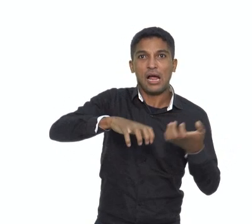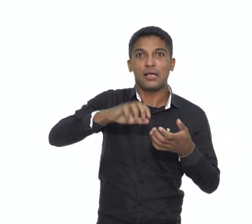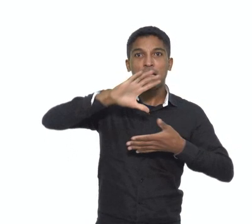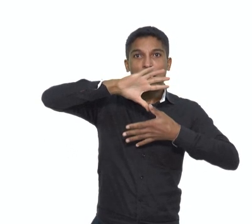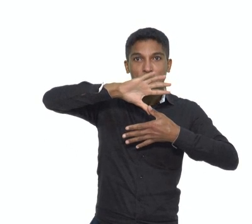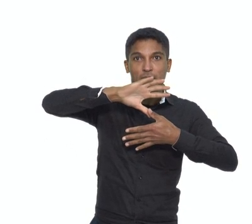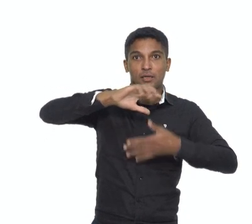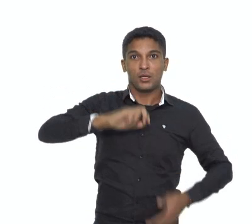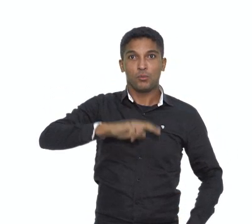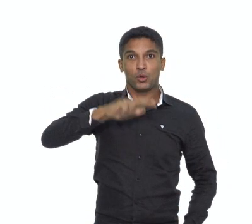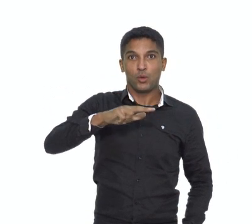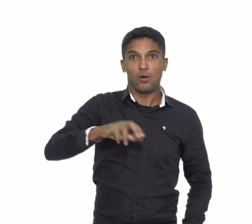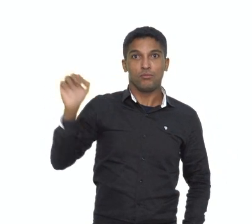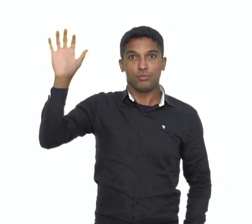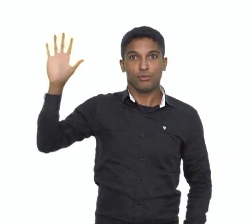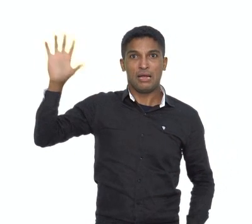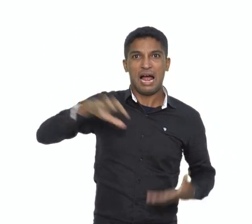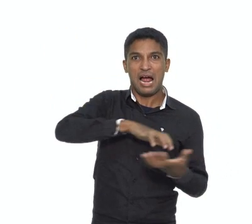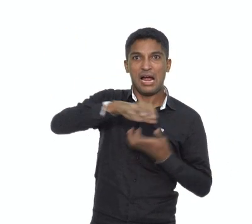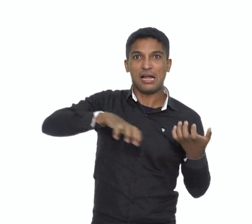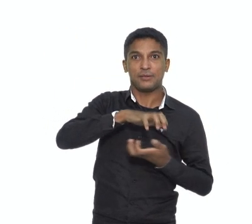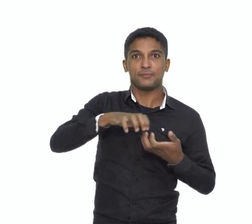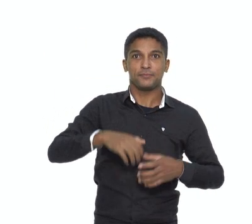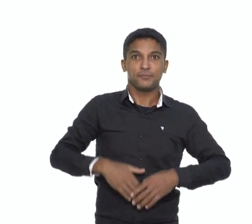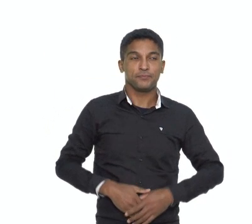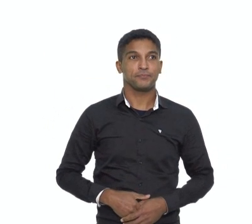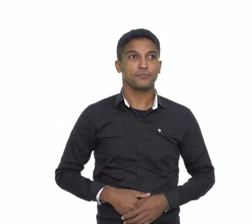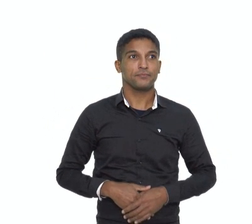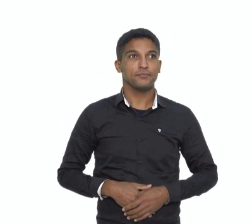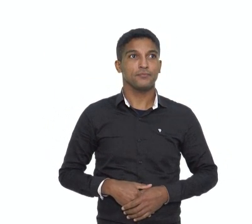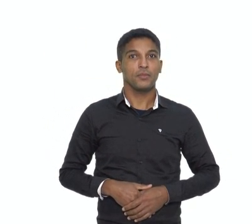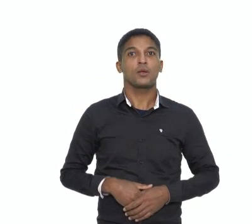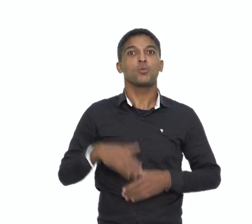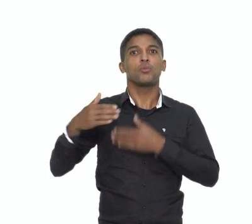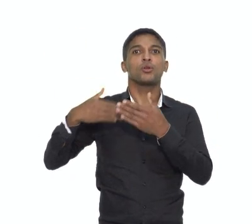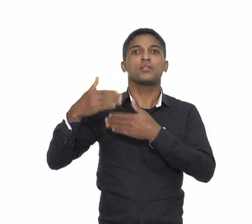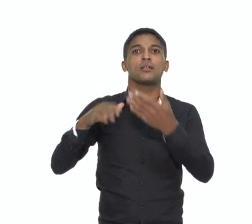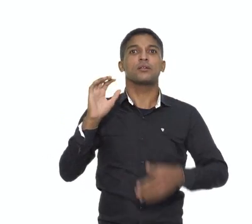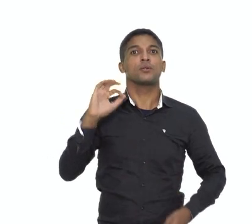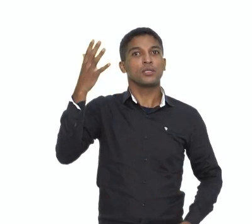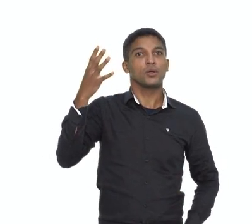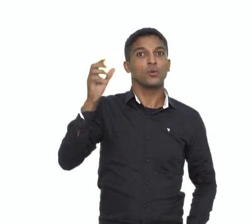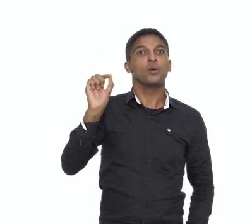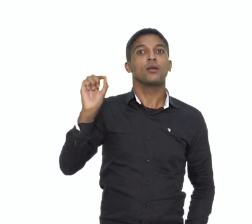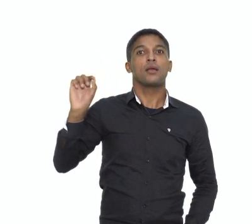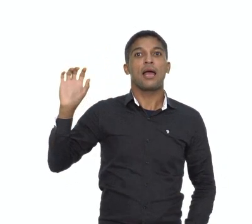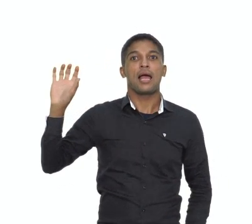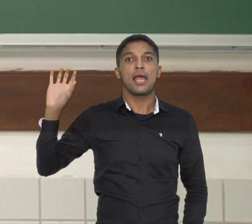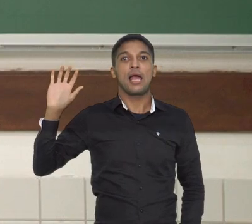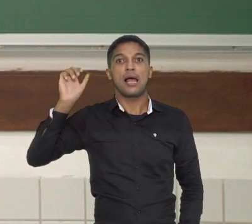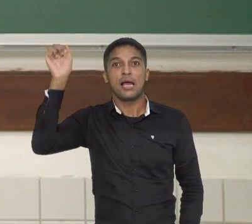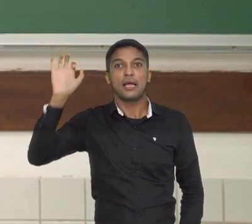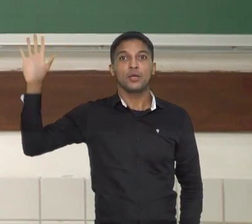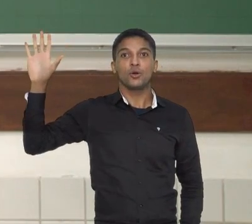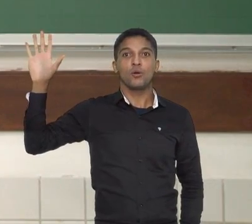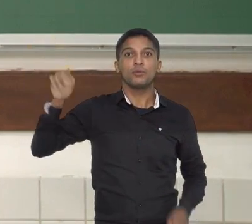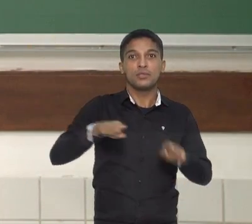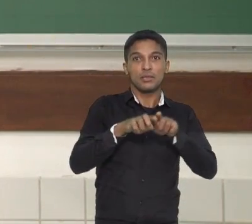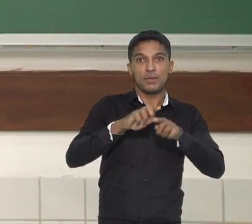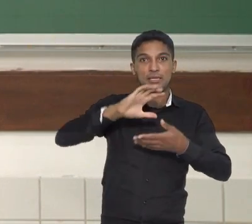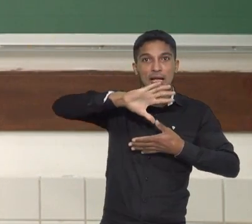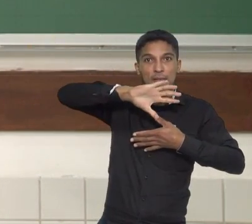articulando as temáticas locais e suas interfaces com processos ocorridos na Europa e nas Américas. O que significa